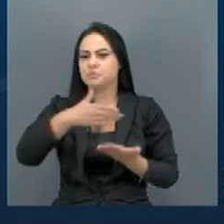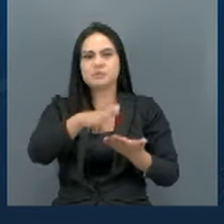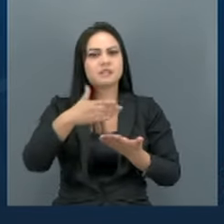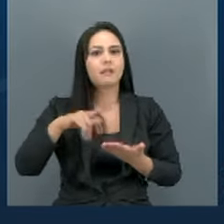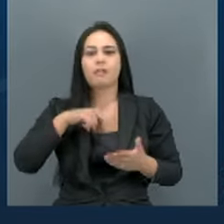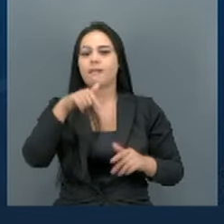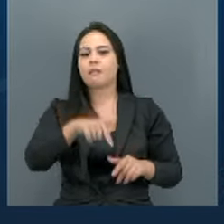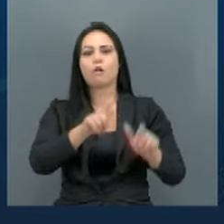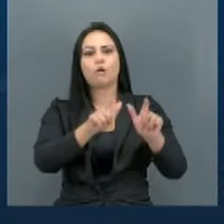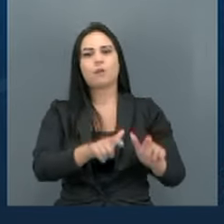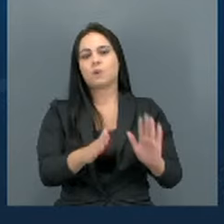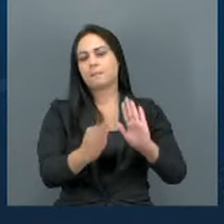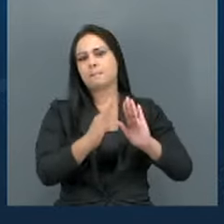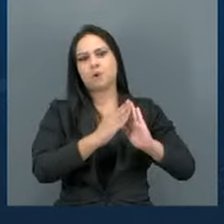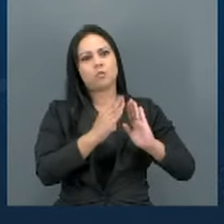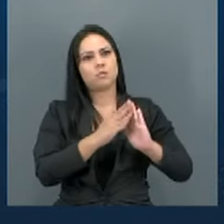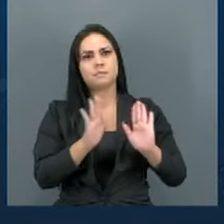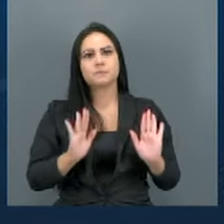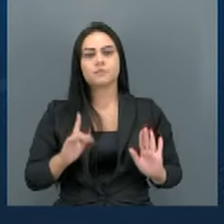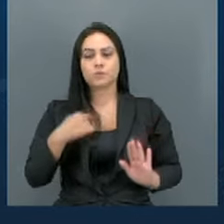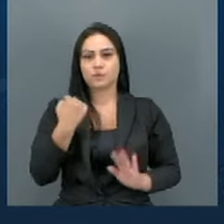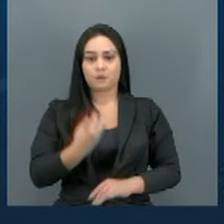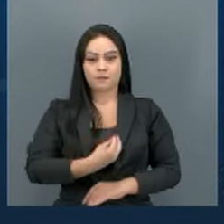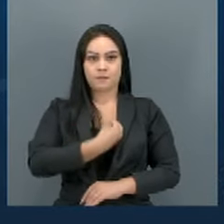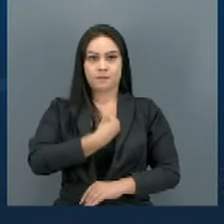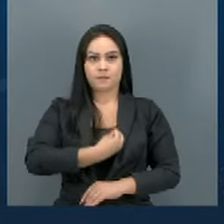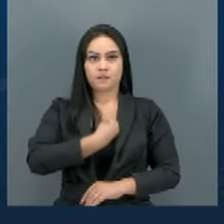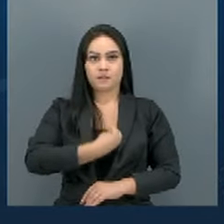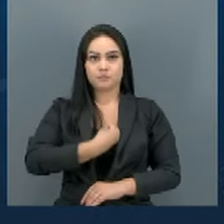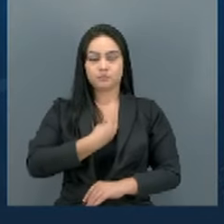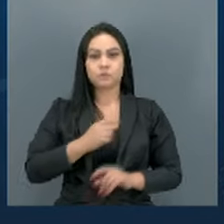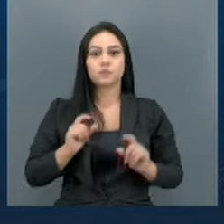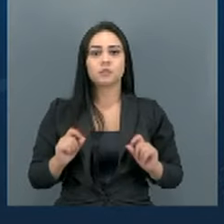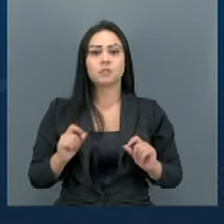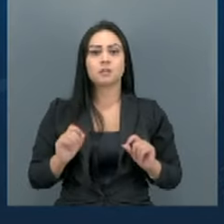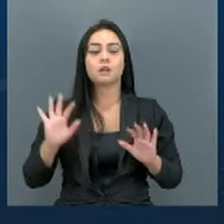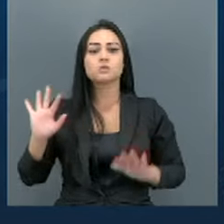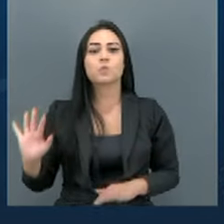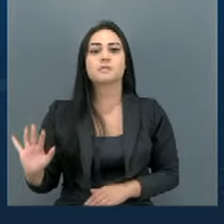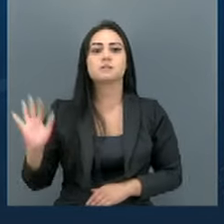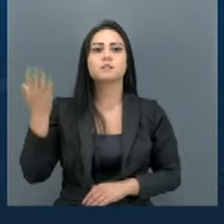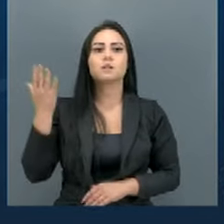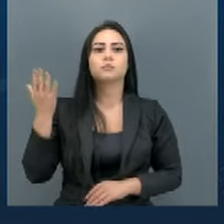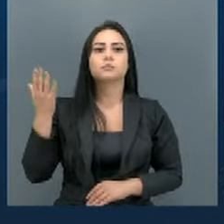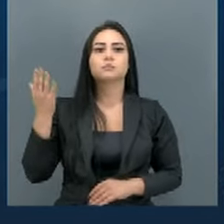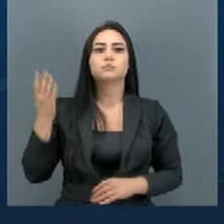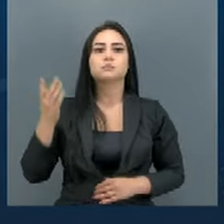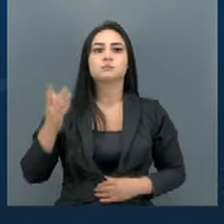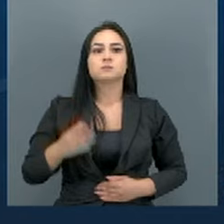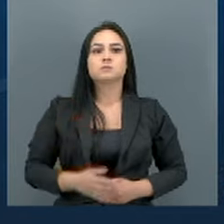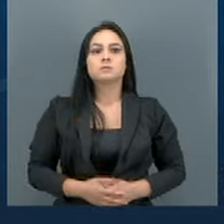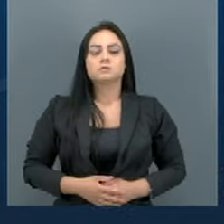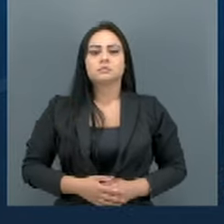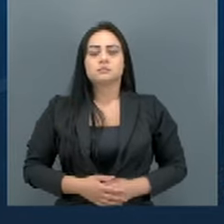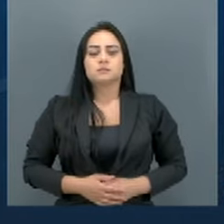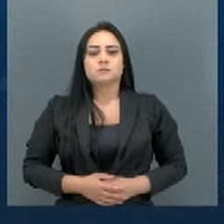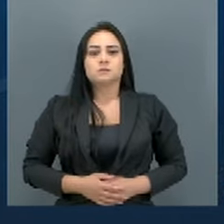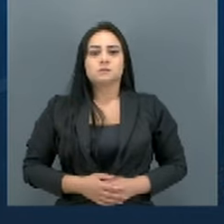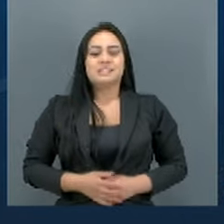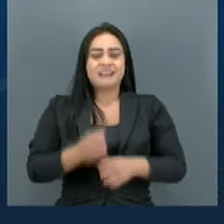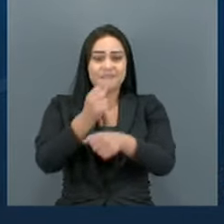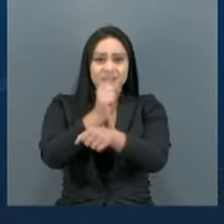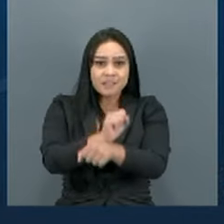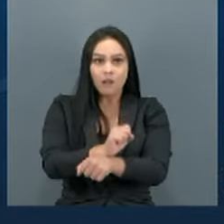digno? Nós estamos vivendo em uma situação de escravidão. Nós